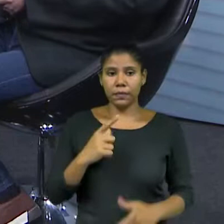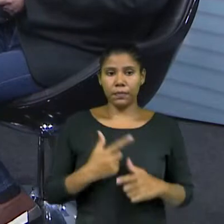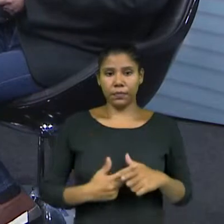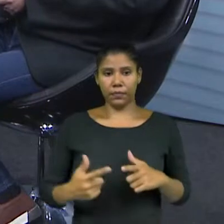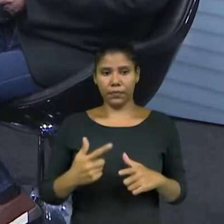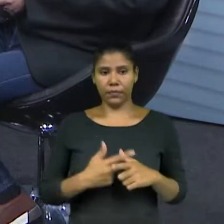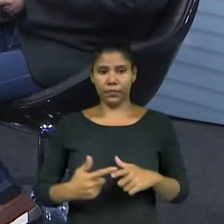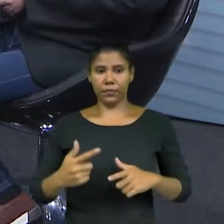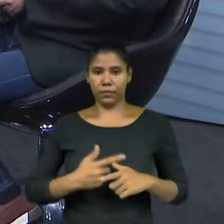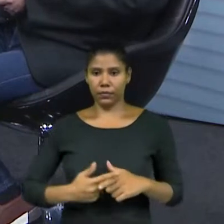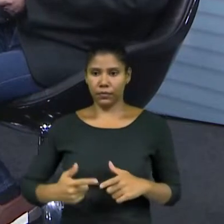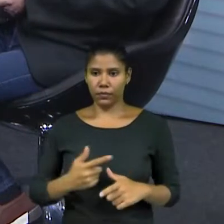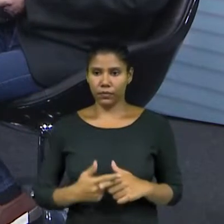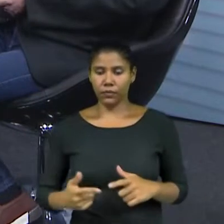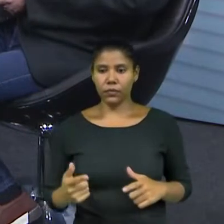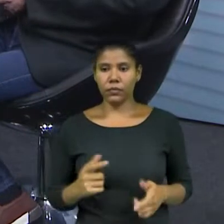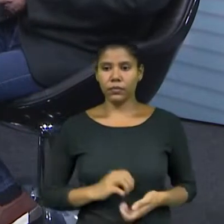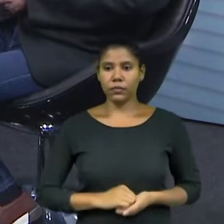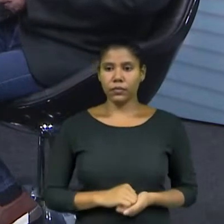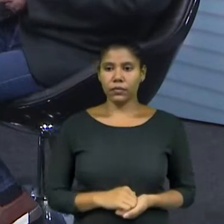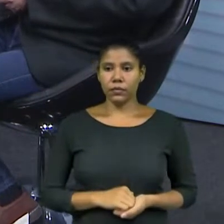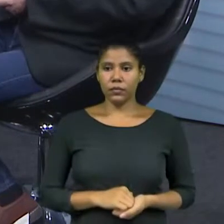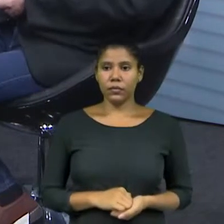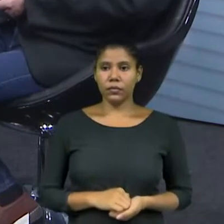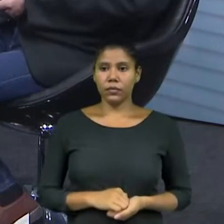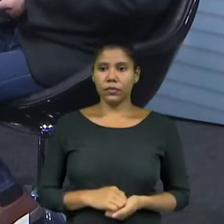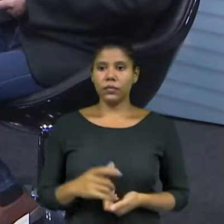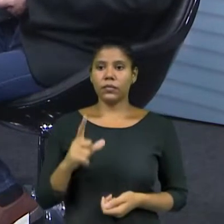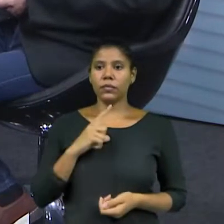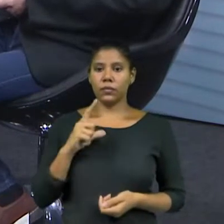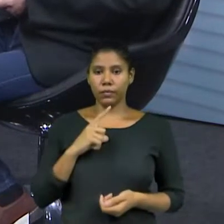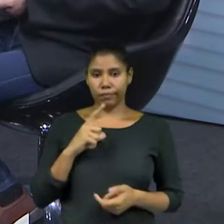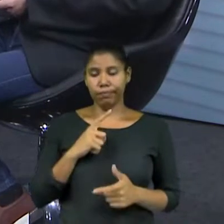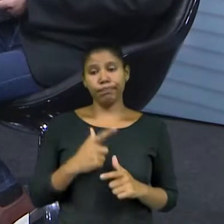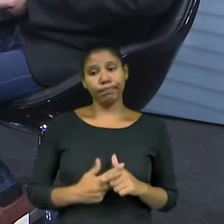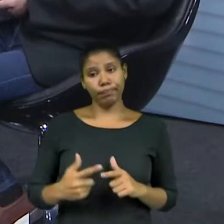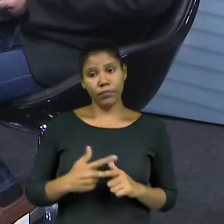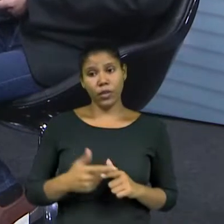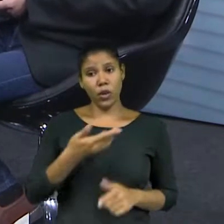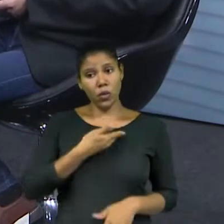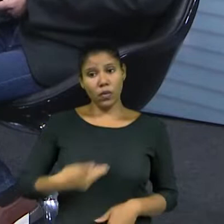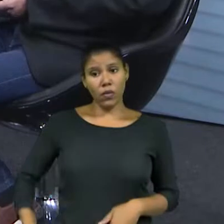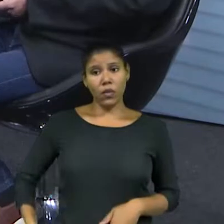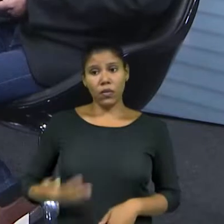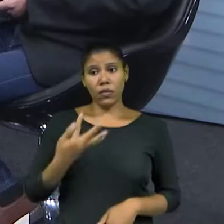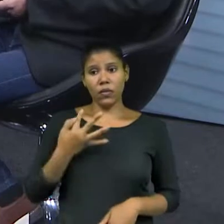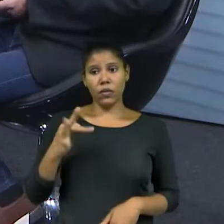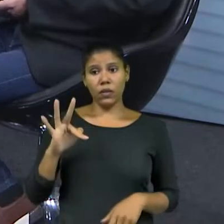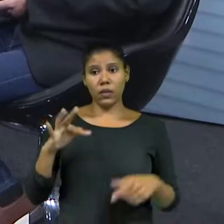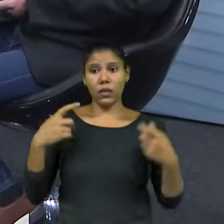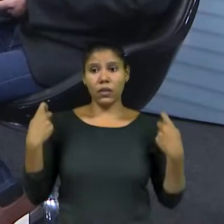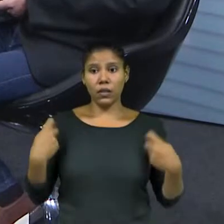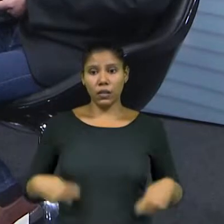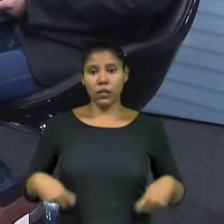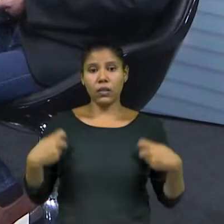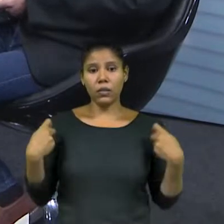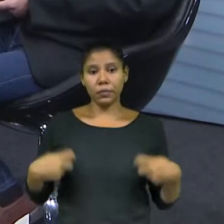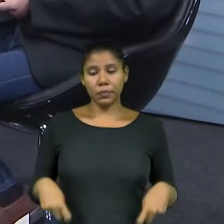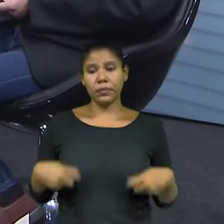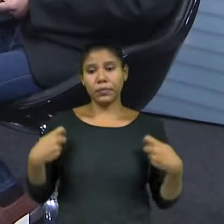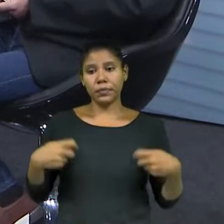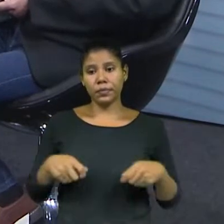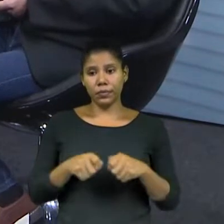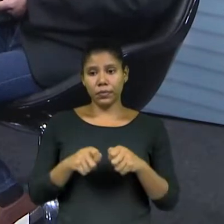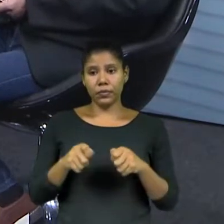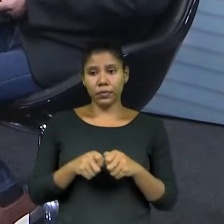com... Antecipar as concessões. Aí ficou um rombo que o governo federal terminou repassando, isso de